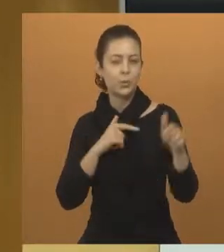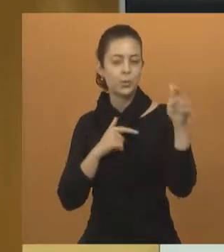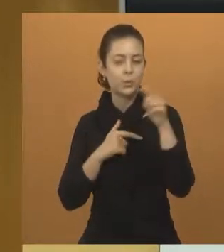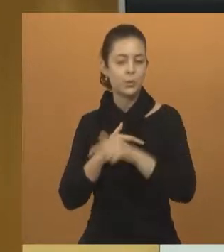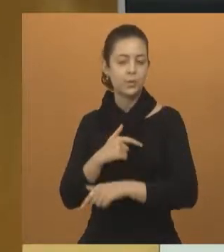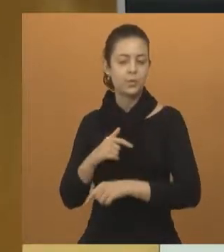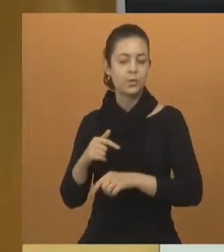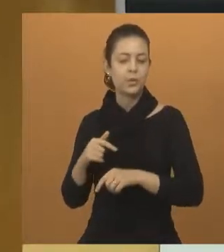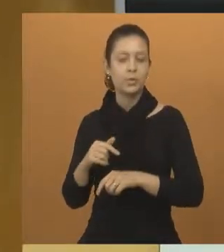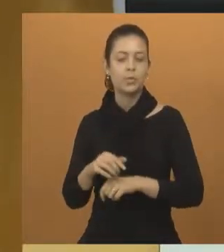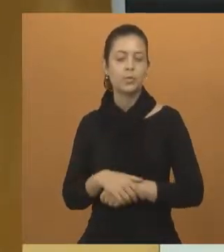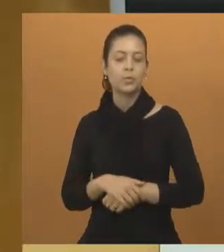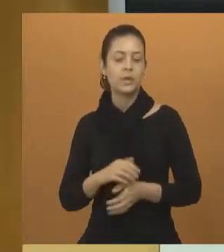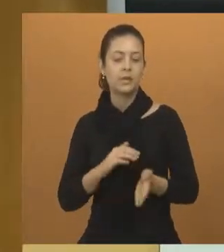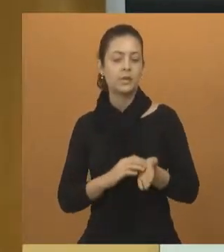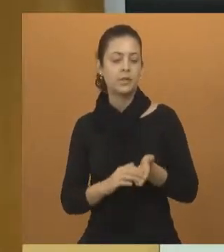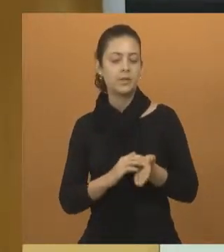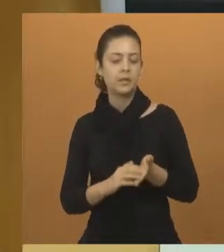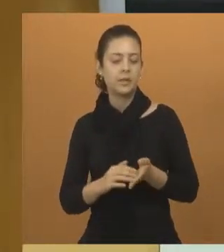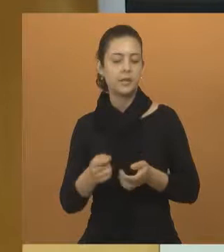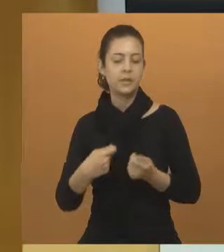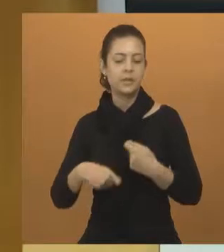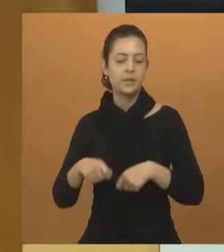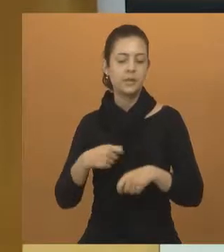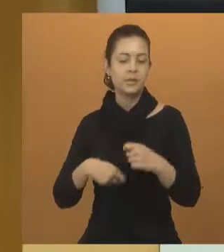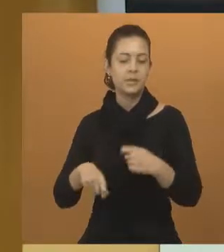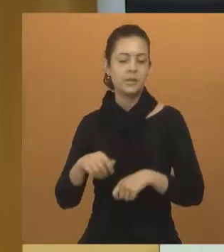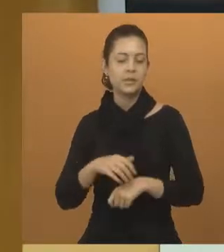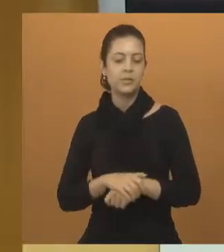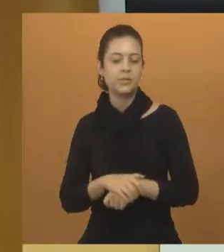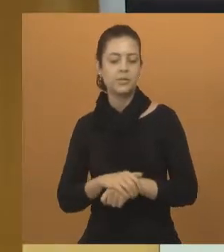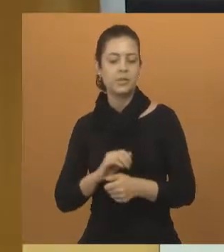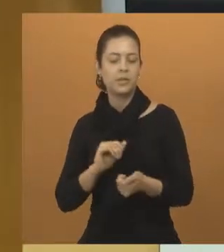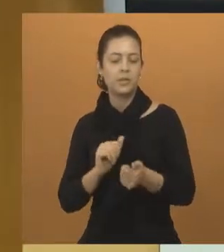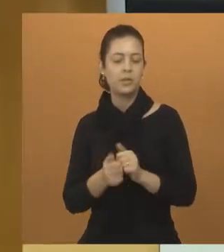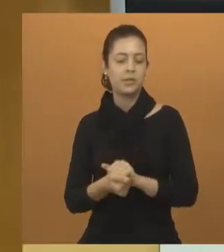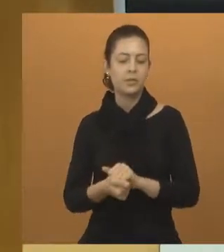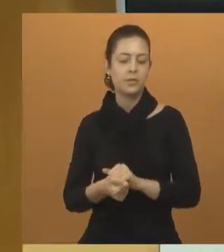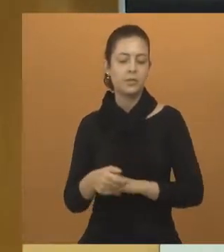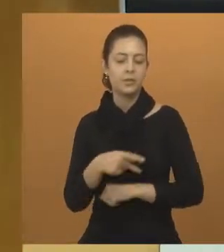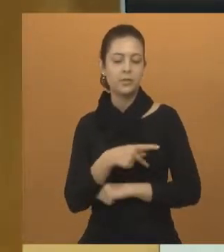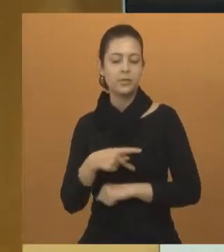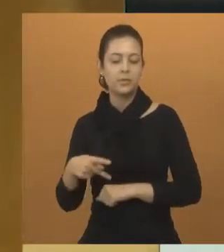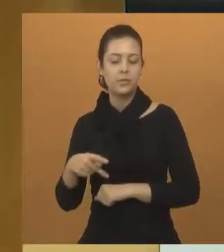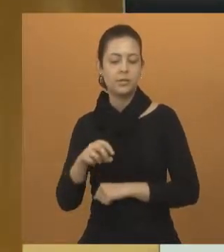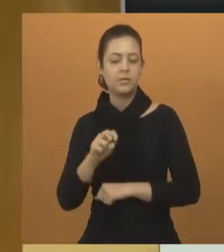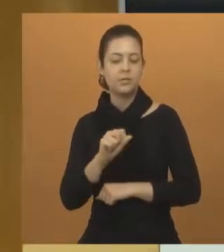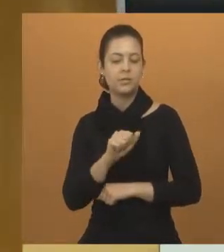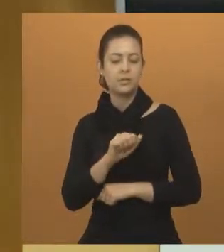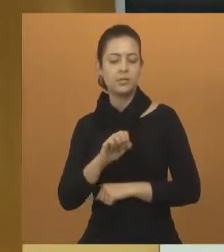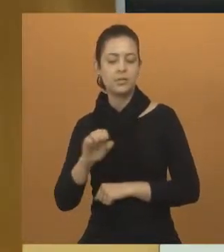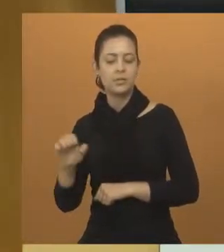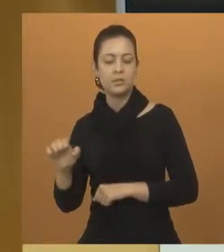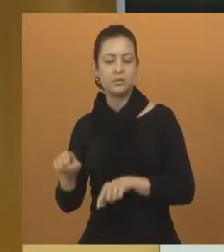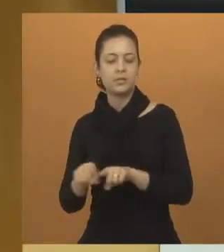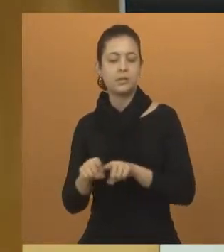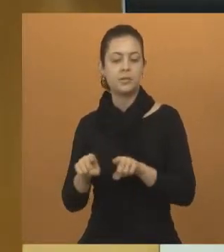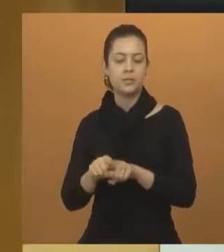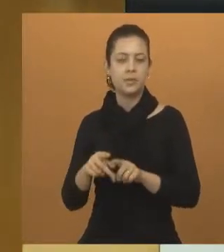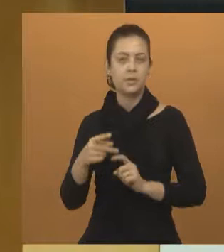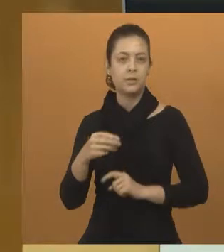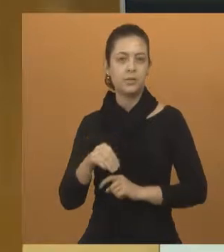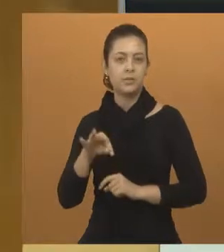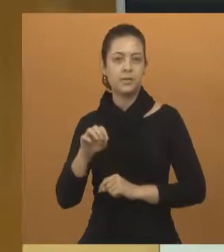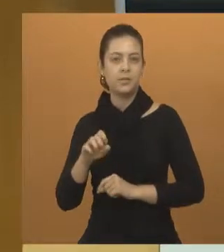reunir secretário de administração, secretário de esporte, presidente do SAI, presidente do Ponte